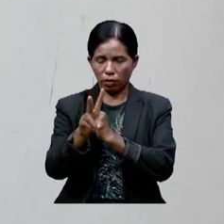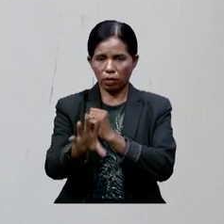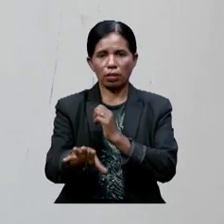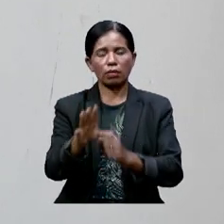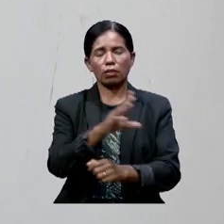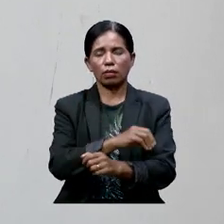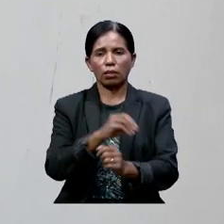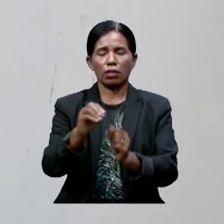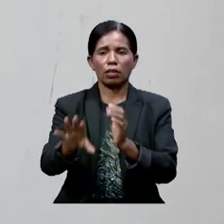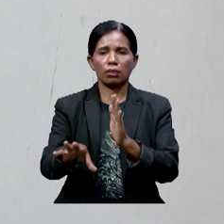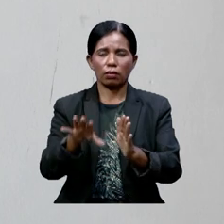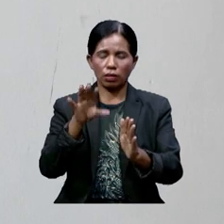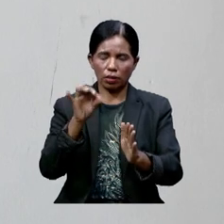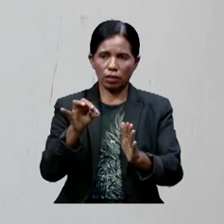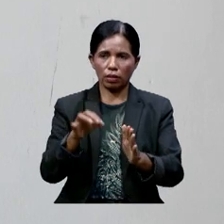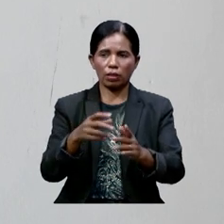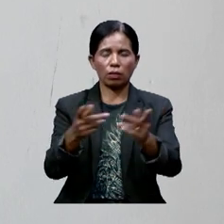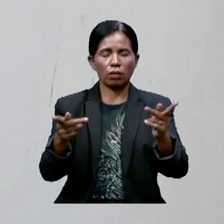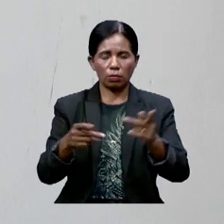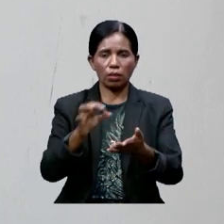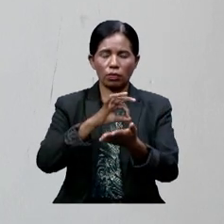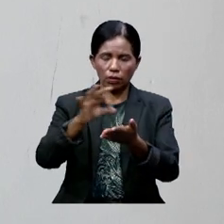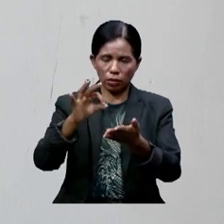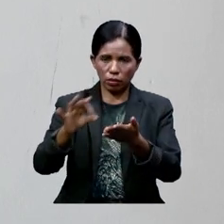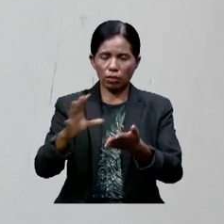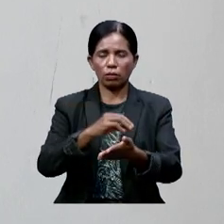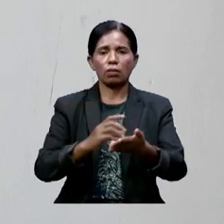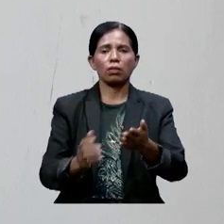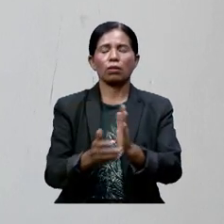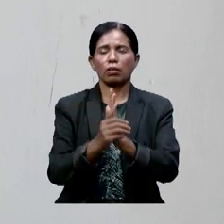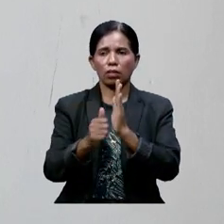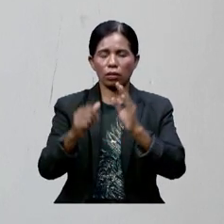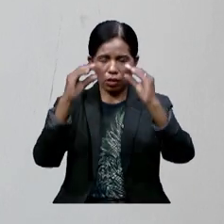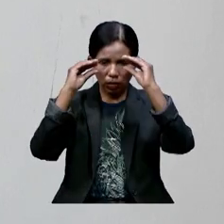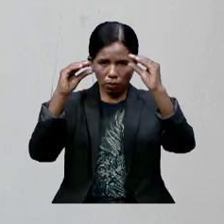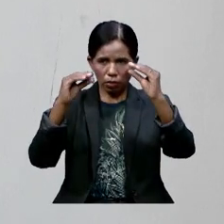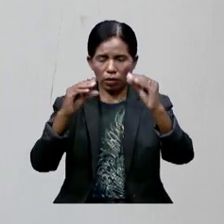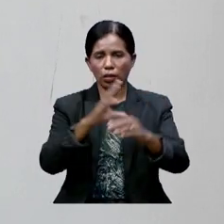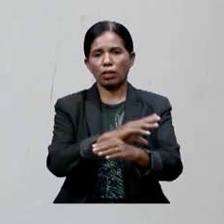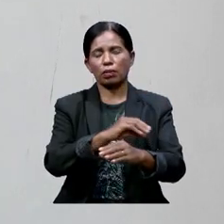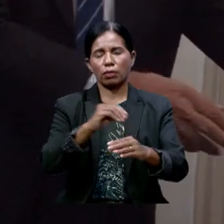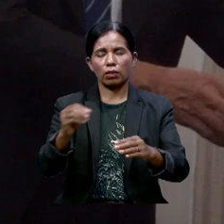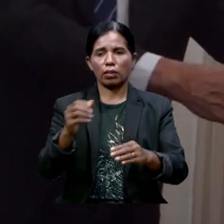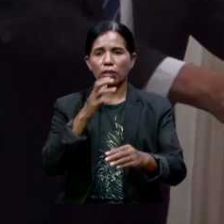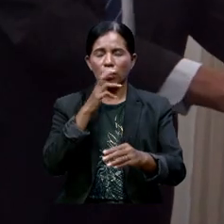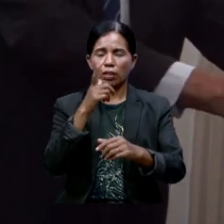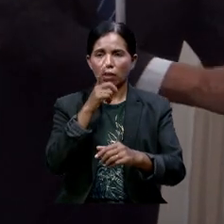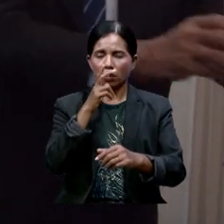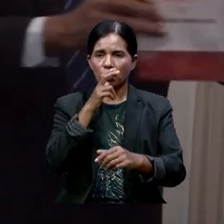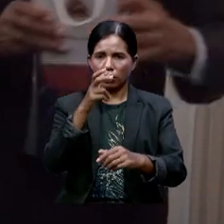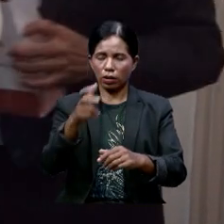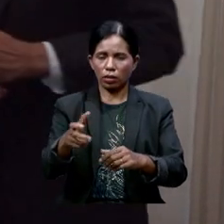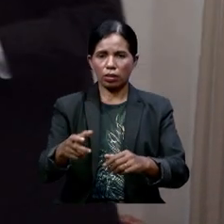nomeadamente na área de formação e capacitação de quadros, onde Moçambique tem